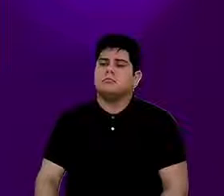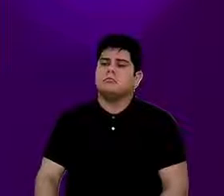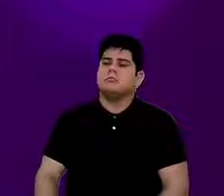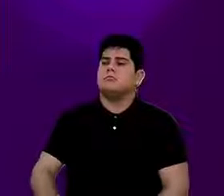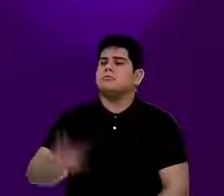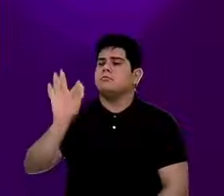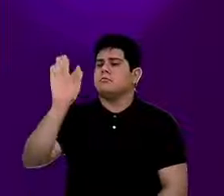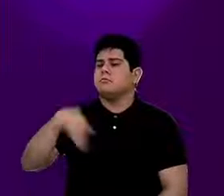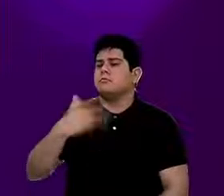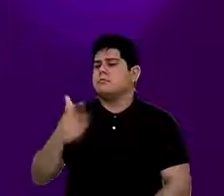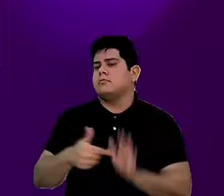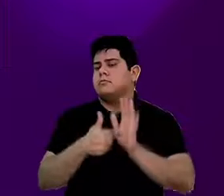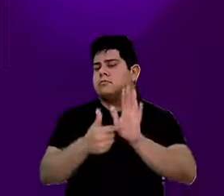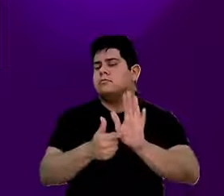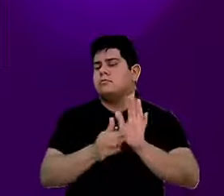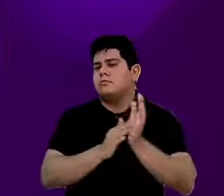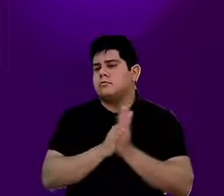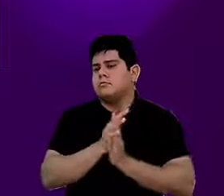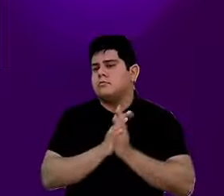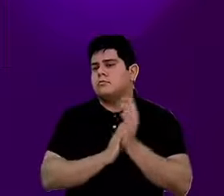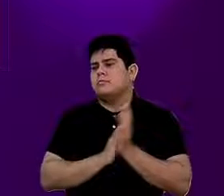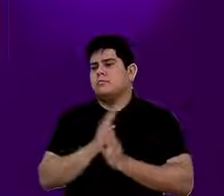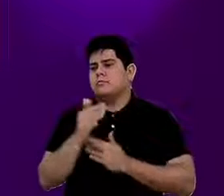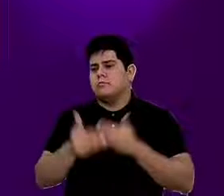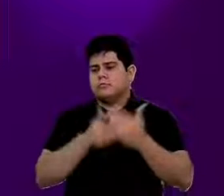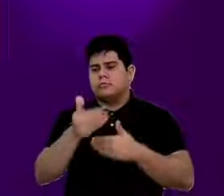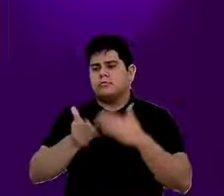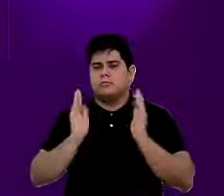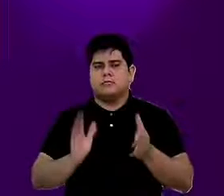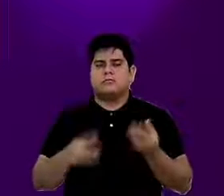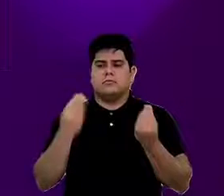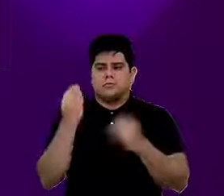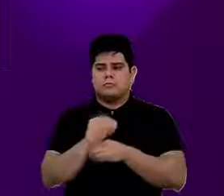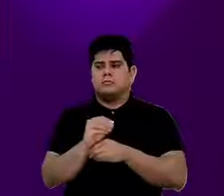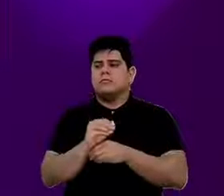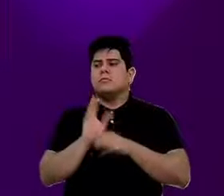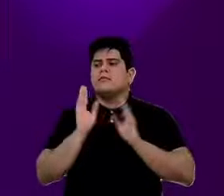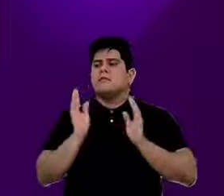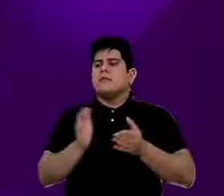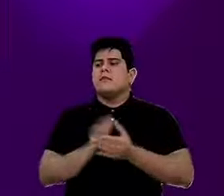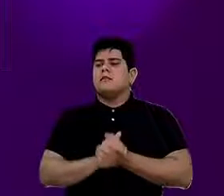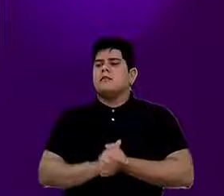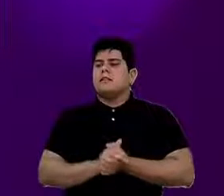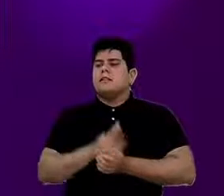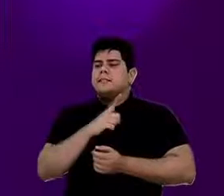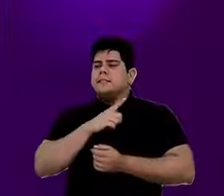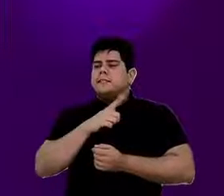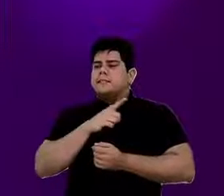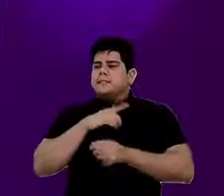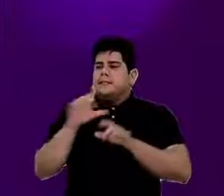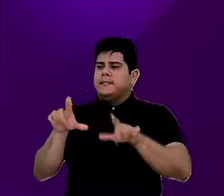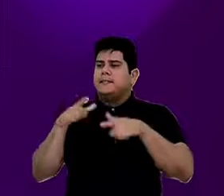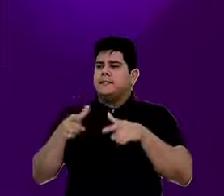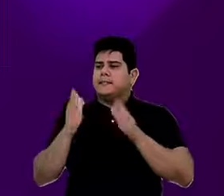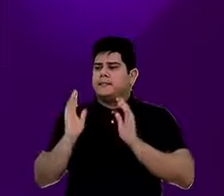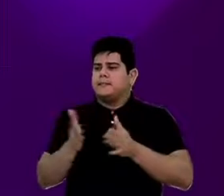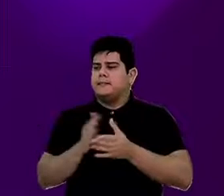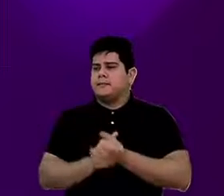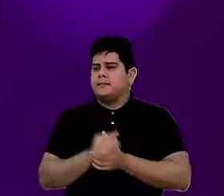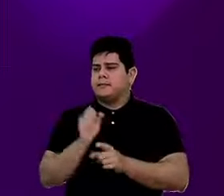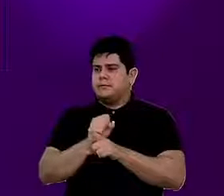finalizar, eu queria mostrar o nosso processo, que já foi implementado, e a gente já tem essa certificação da